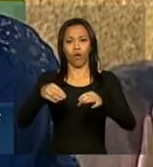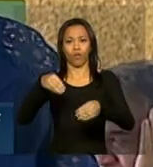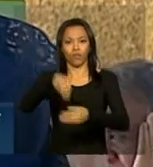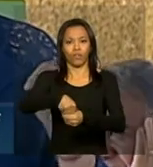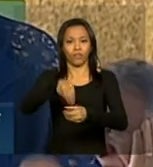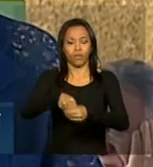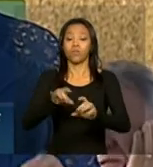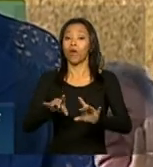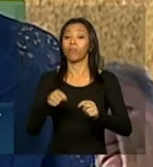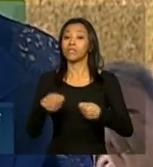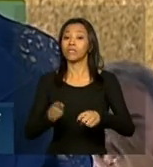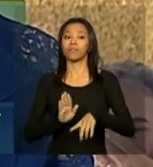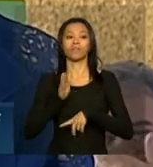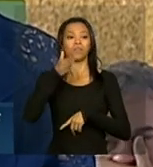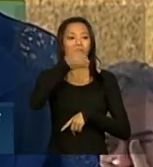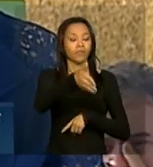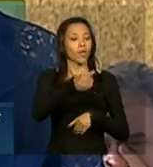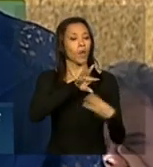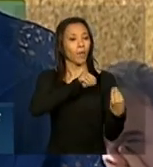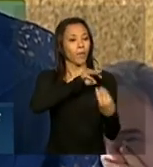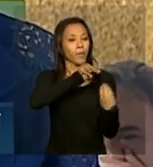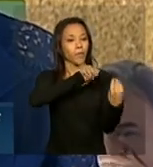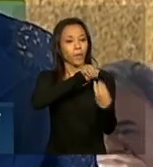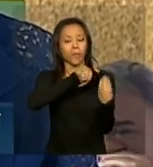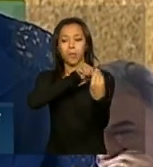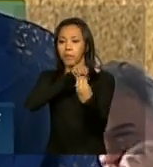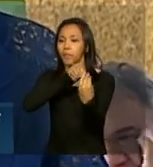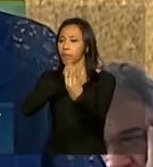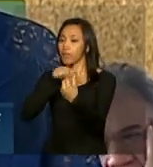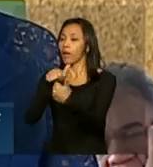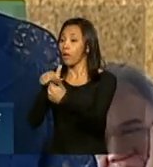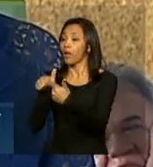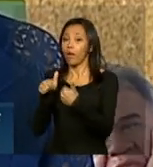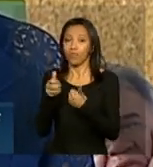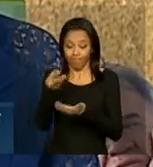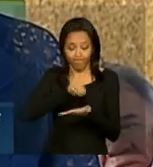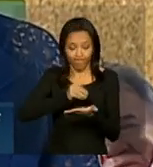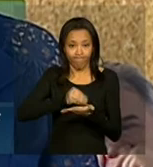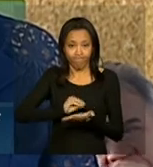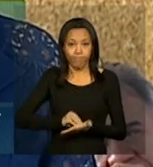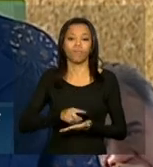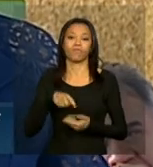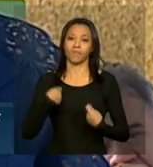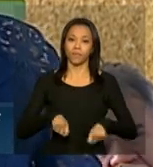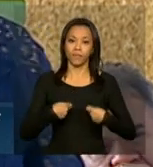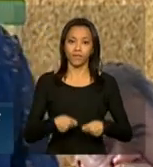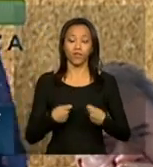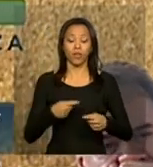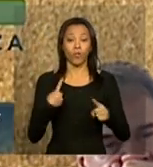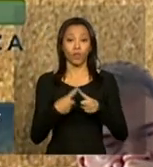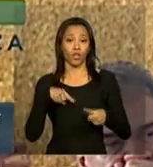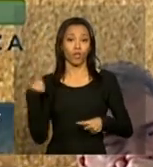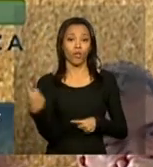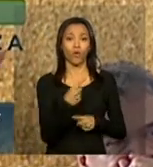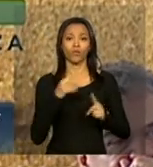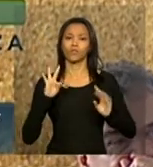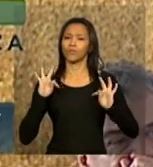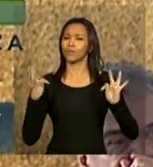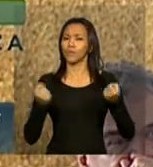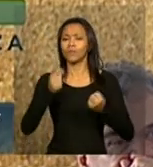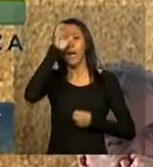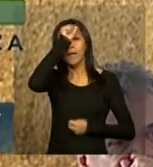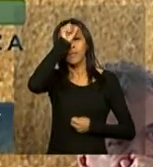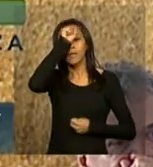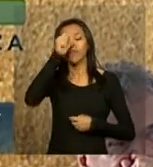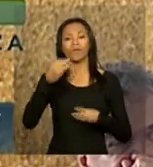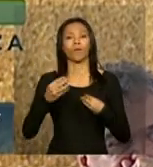de um diálogo com os produtores. Mesmo porque nós todos aprendemos muito quando